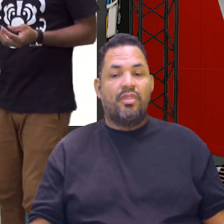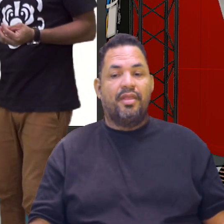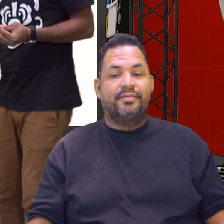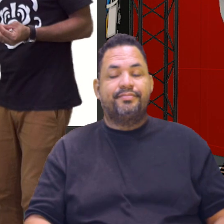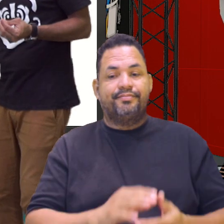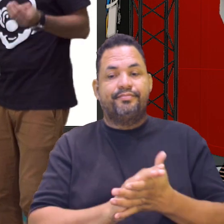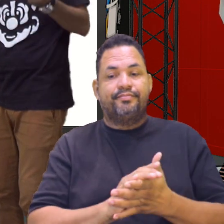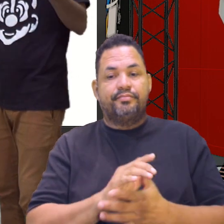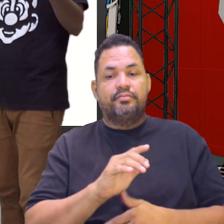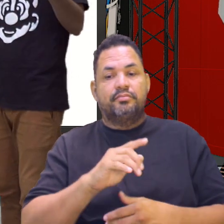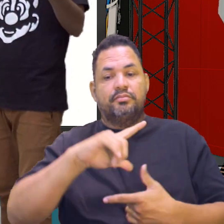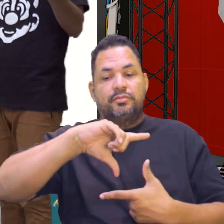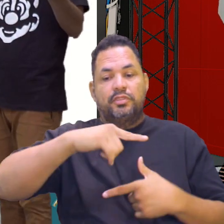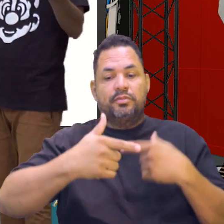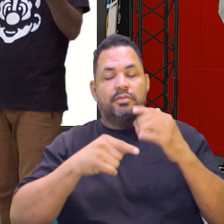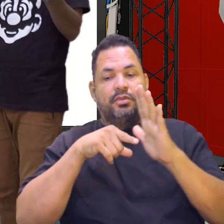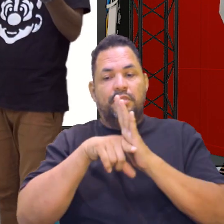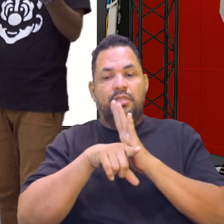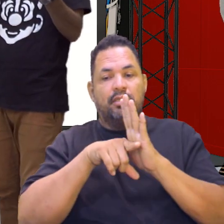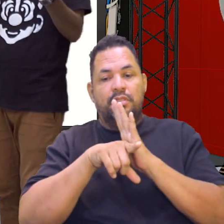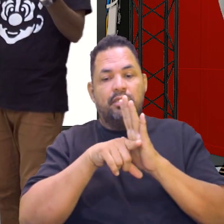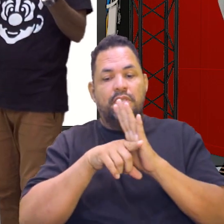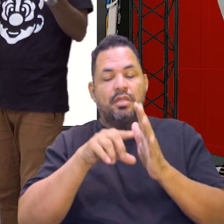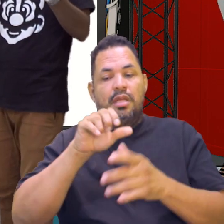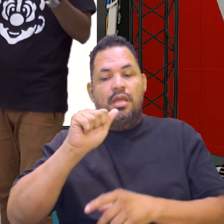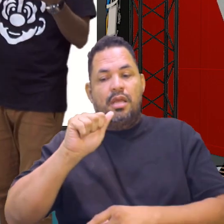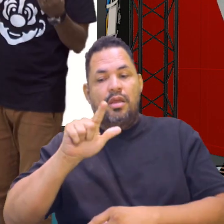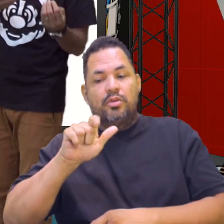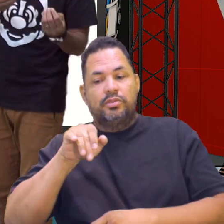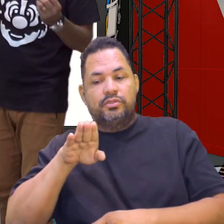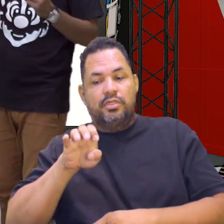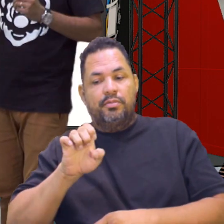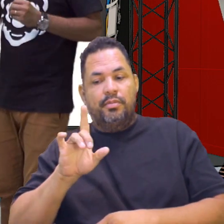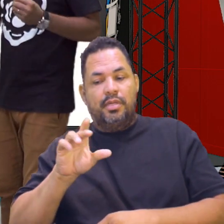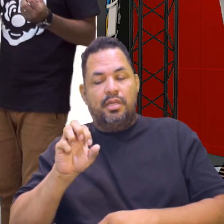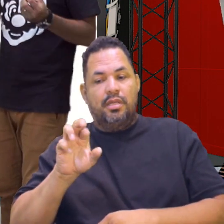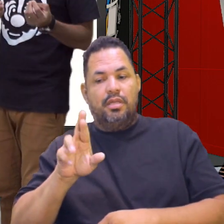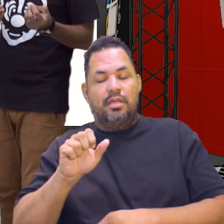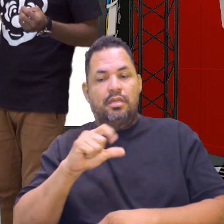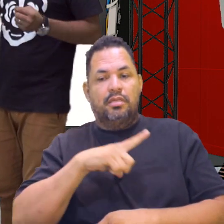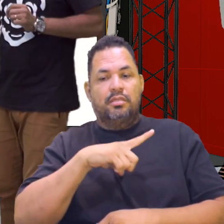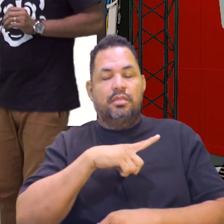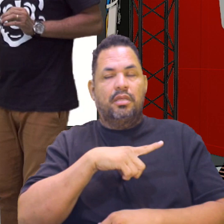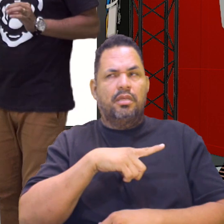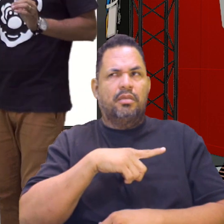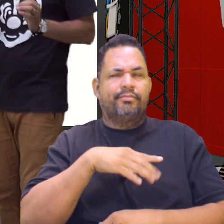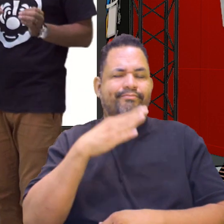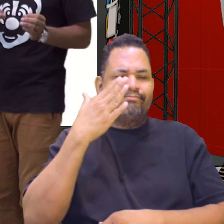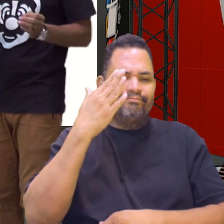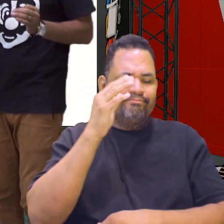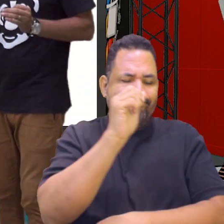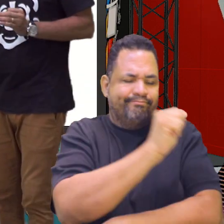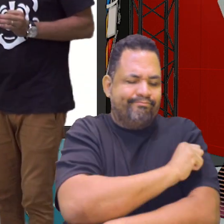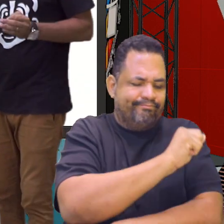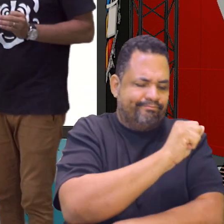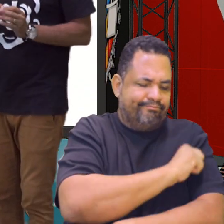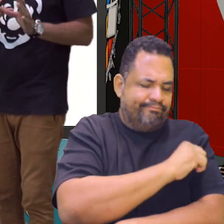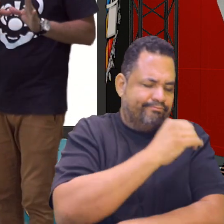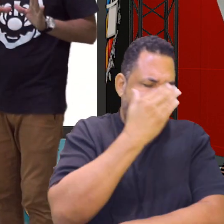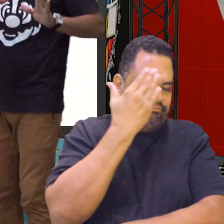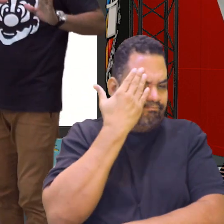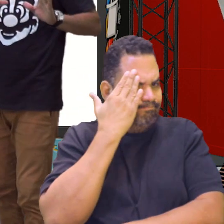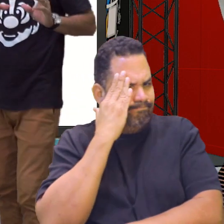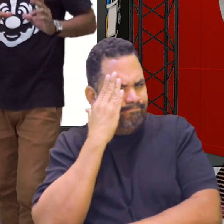analítica é álgebra e geometria. Então, tem aluno que está assim ainda, meio, acho que não vou